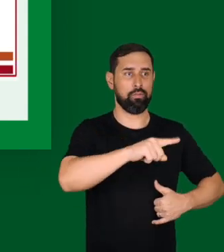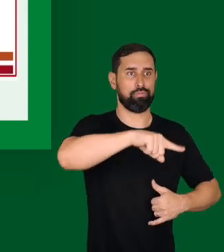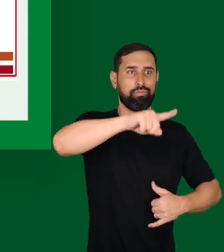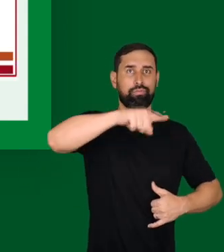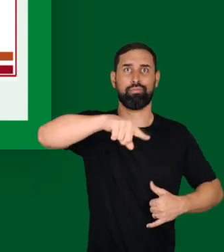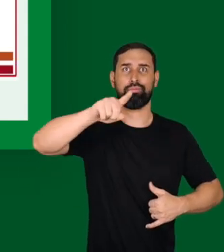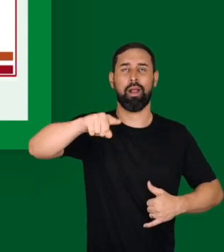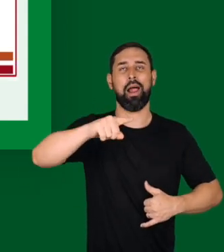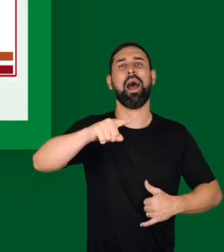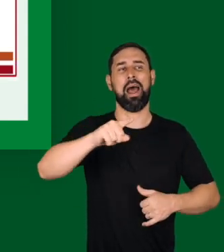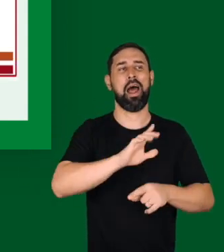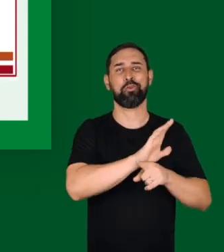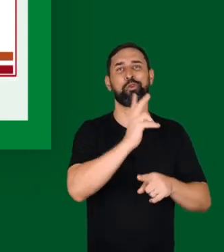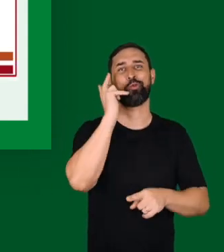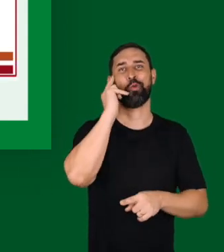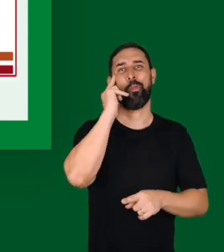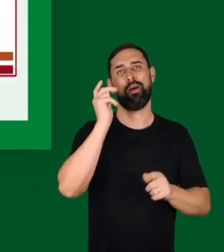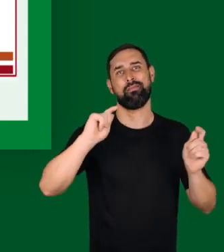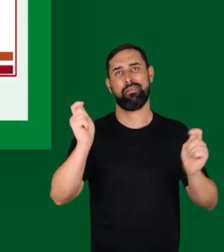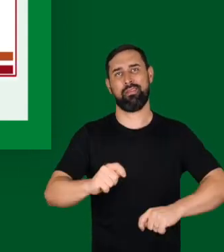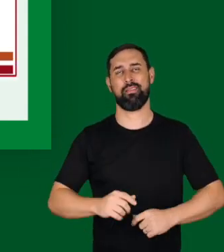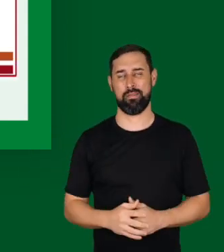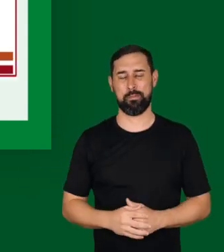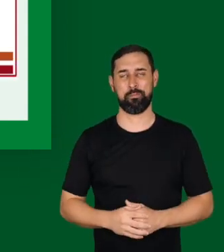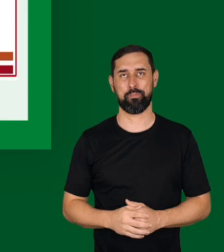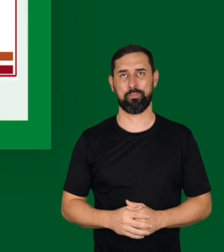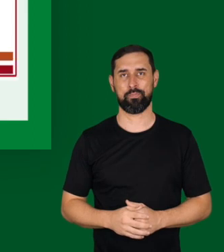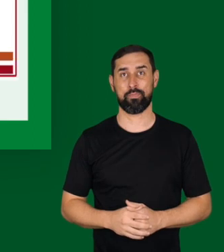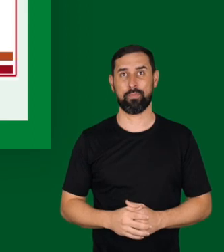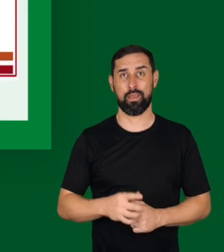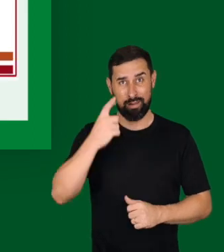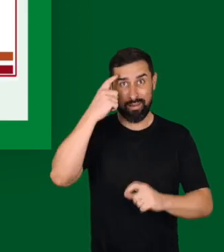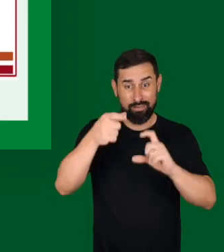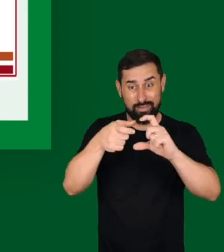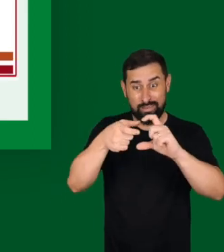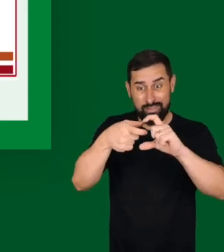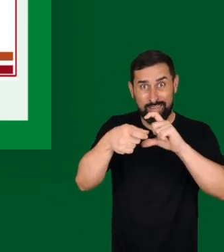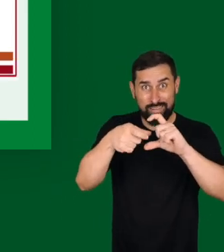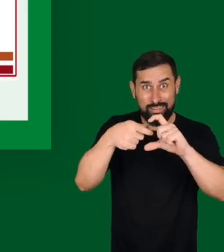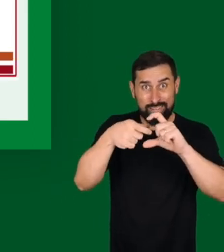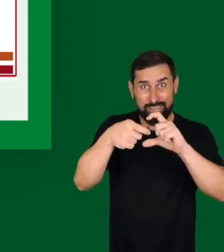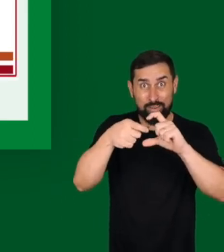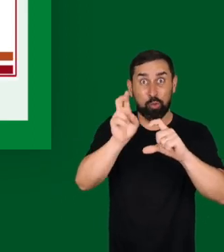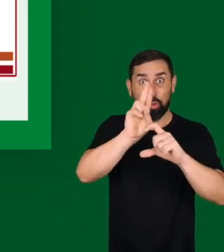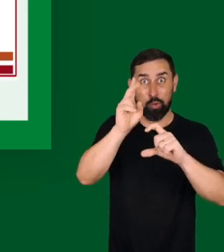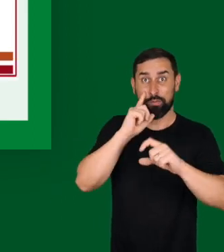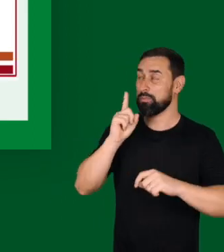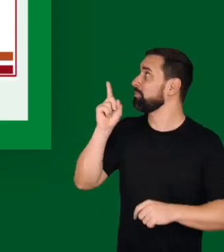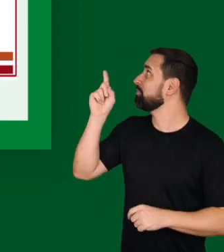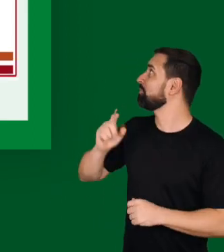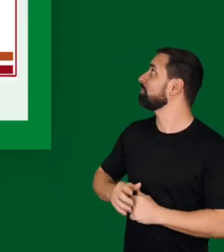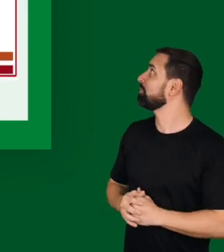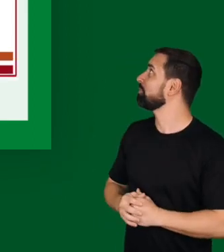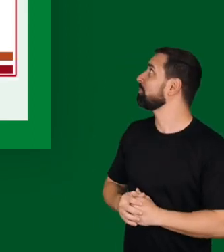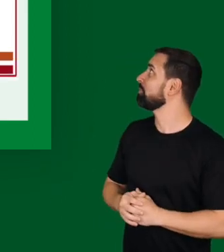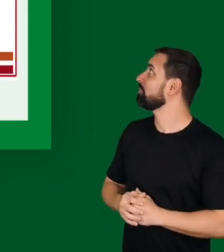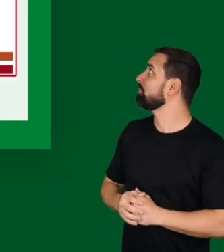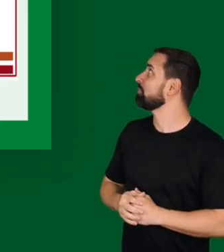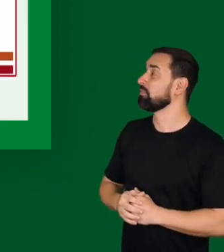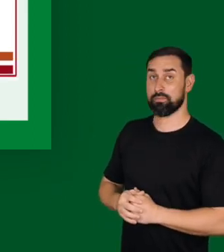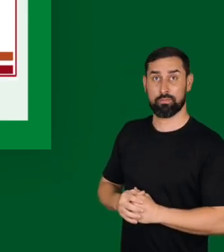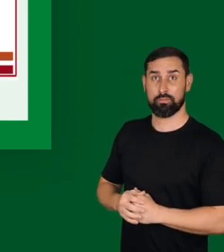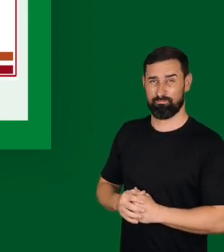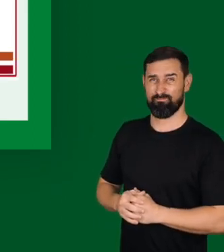para a cardioversão sincronizada, tá certo? Outra coisa importante é que a adenosina, ela tem